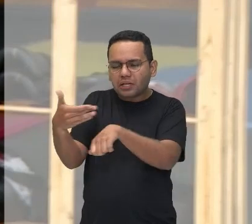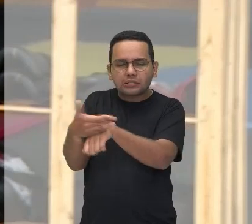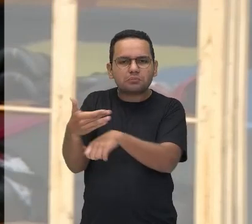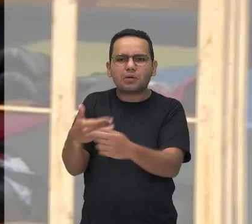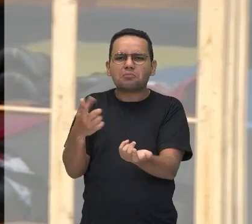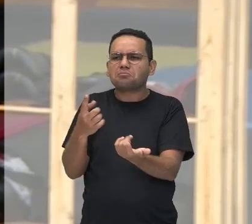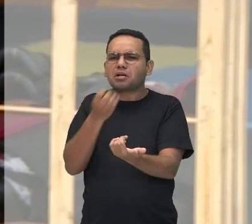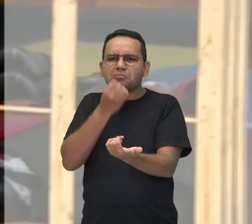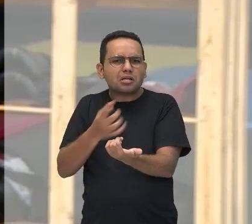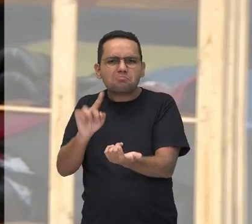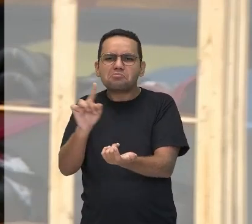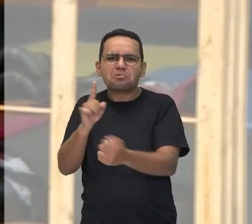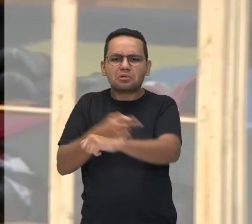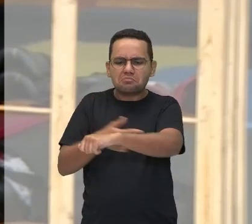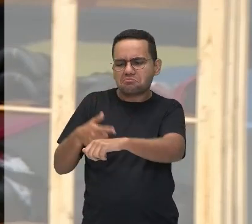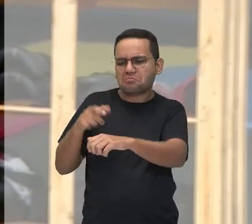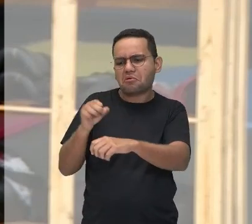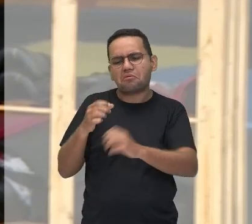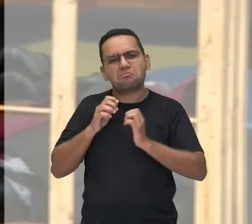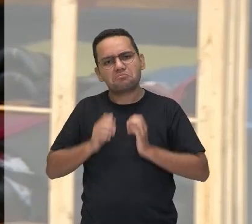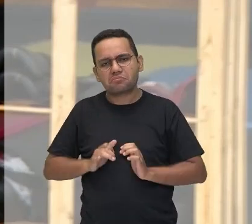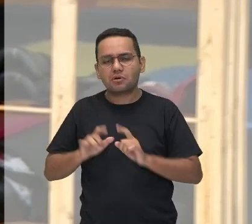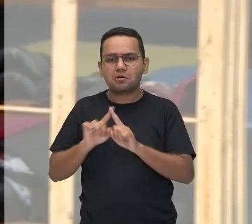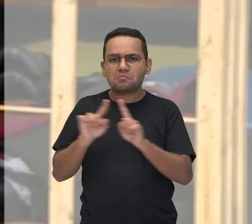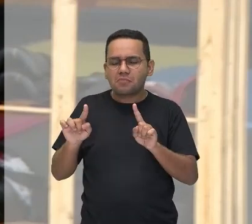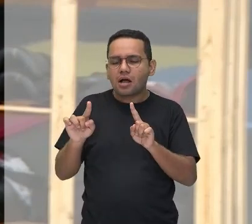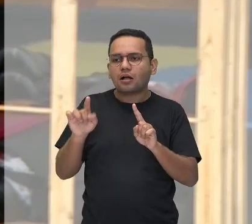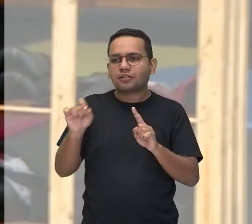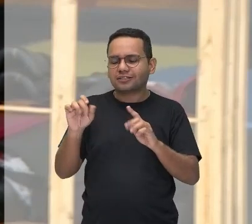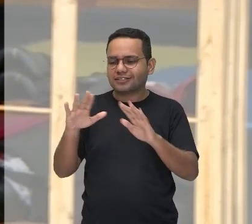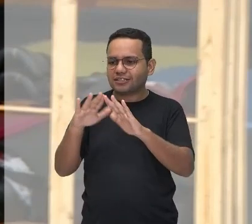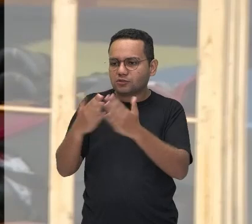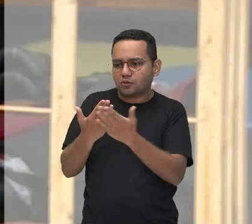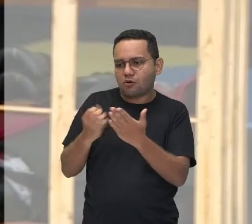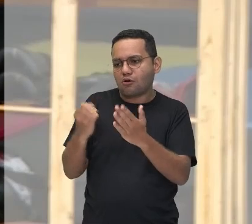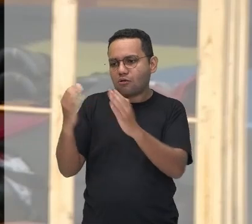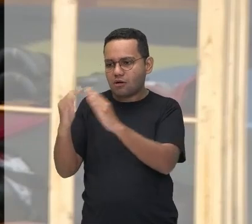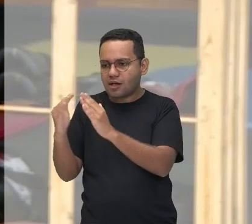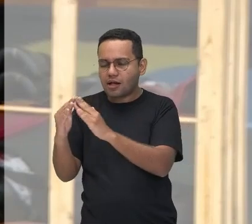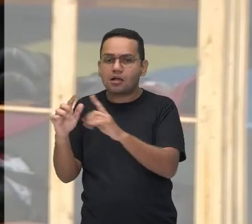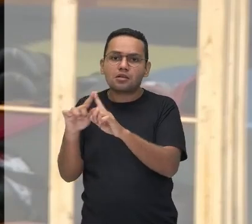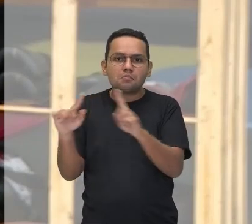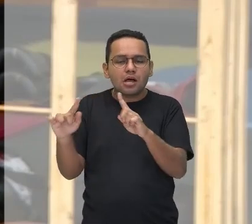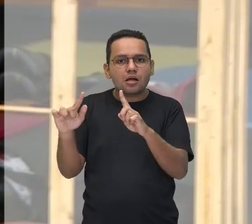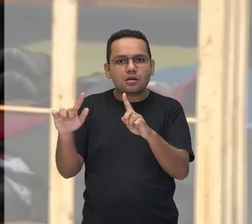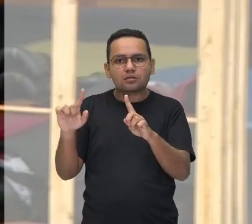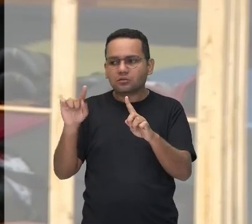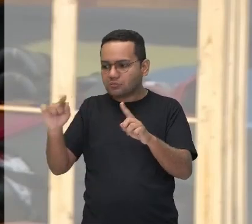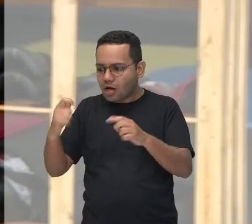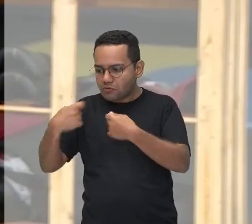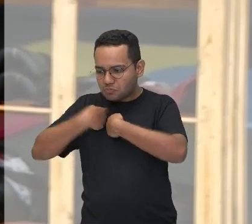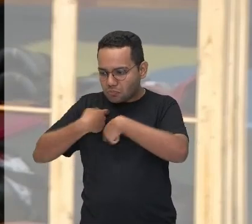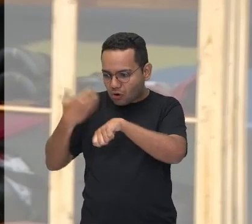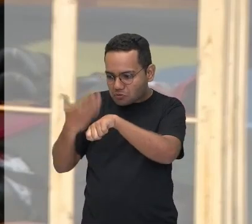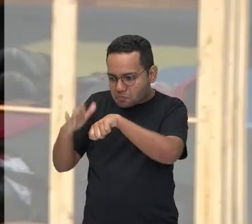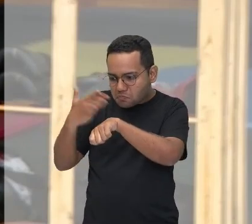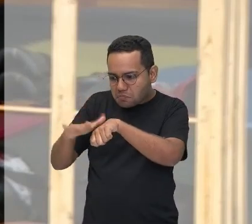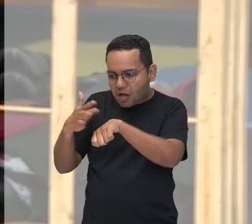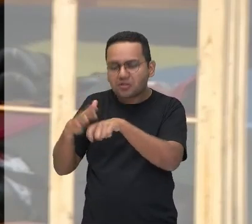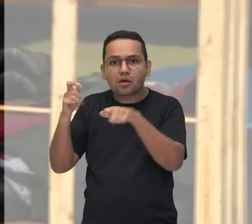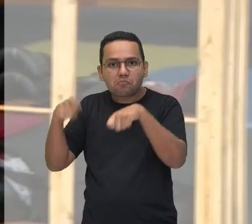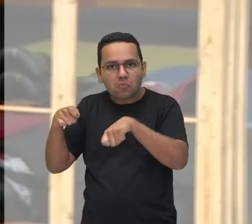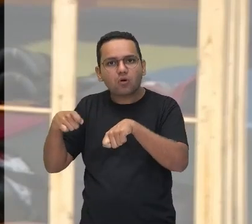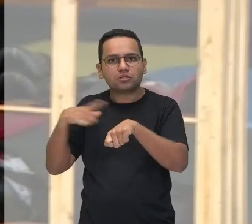colégio. Então o esporte ele traz essa possibilidade de você ser disciplinado. Aqui a gente tem respeito tanto pelo